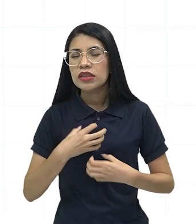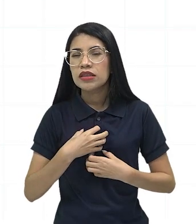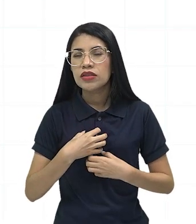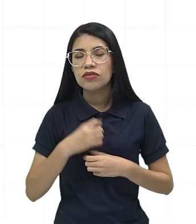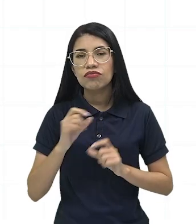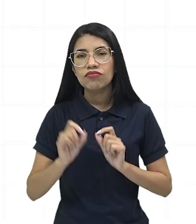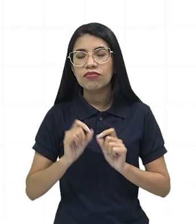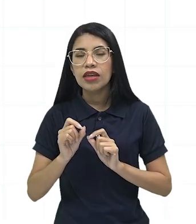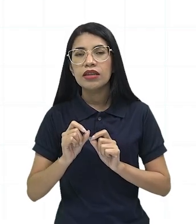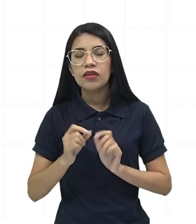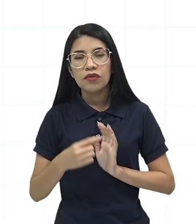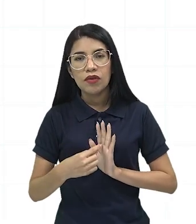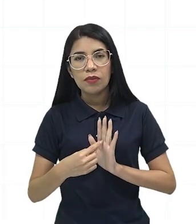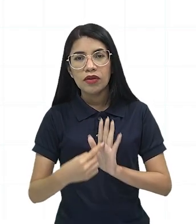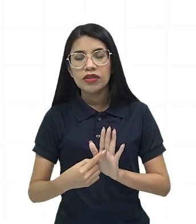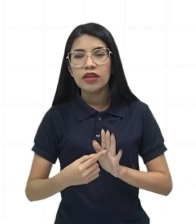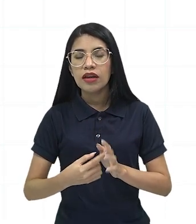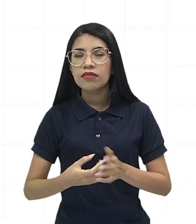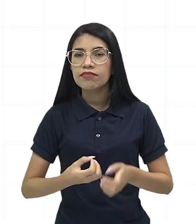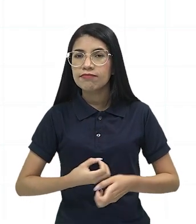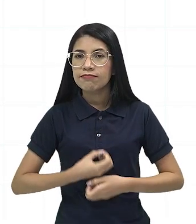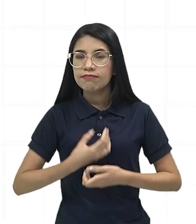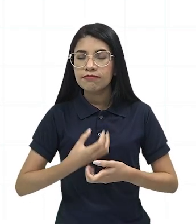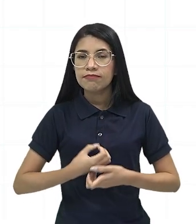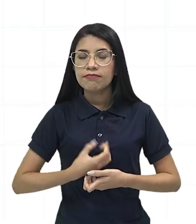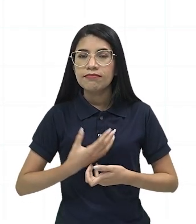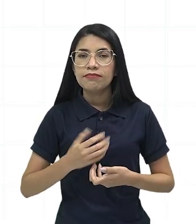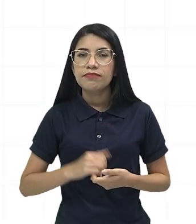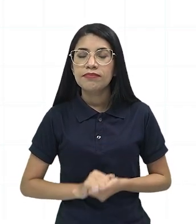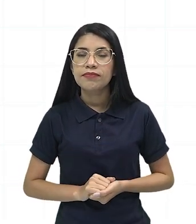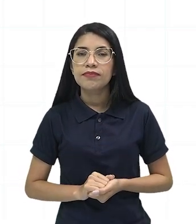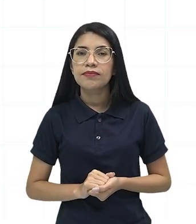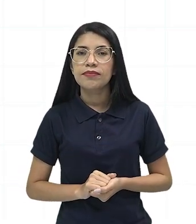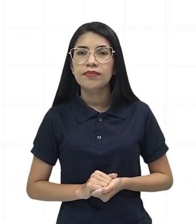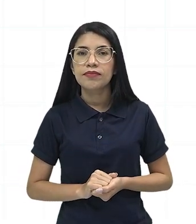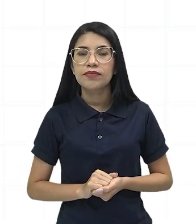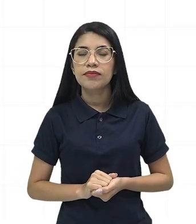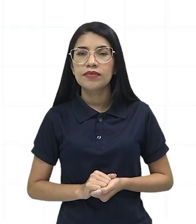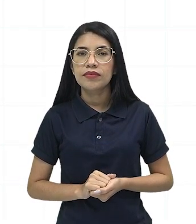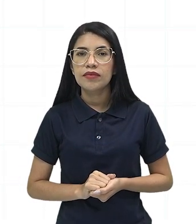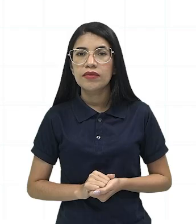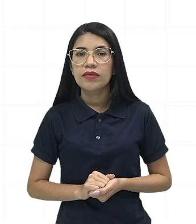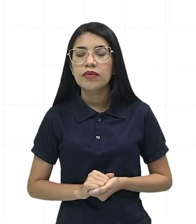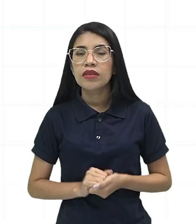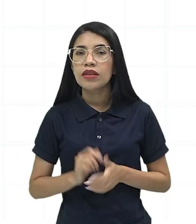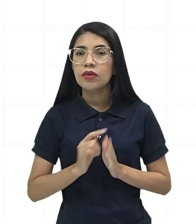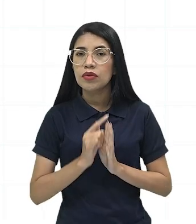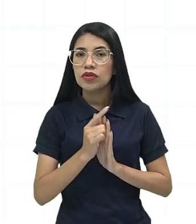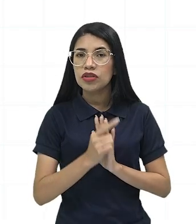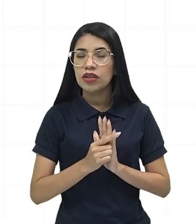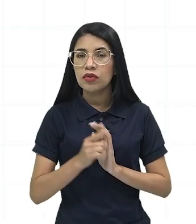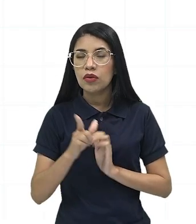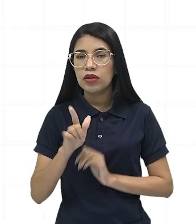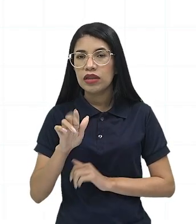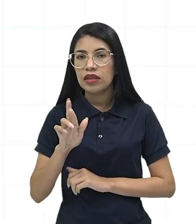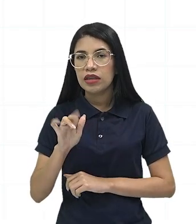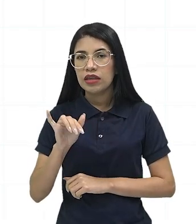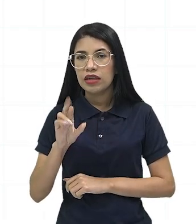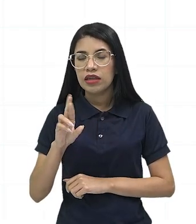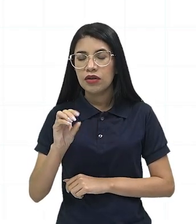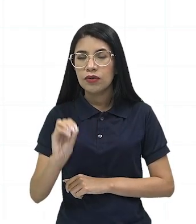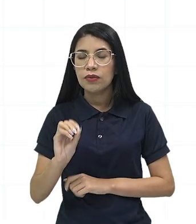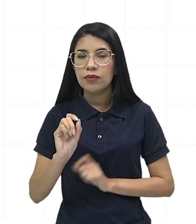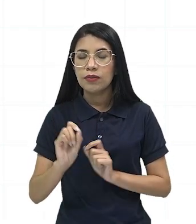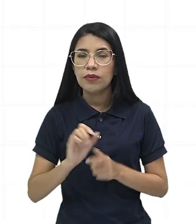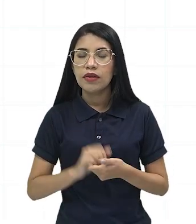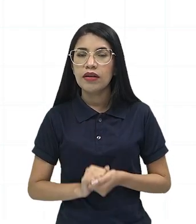sentindo naquele momento em que é expresso na poesia, perfeito? Então a gente tem aí o gênero lírico, essa